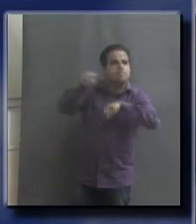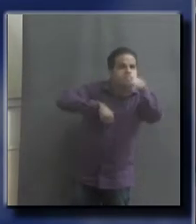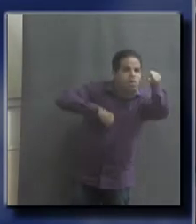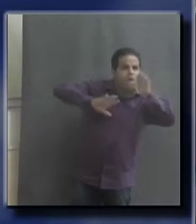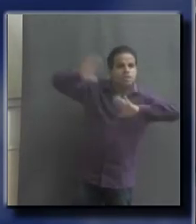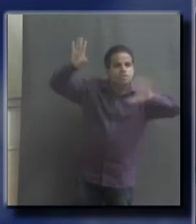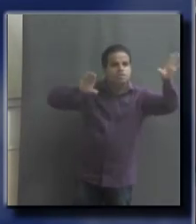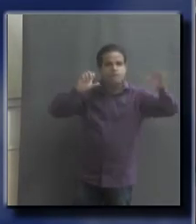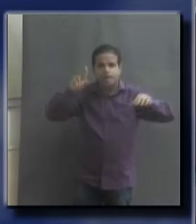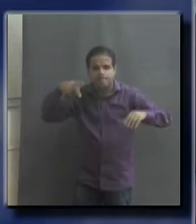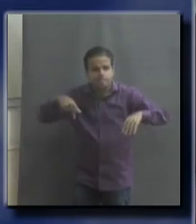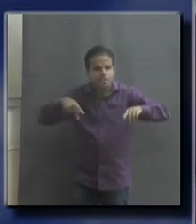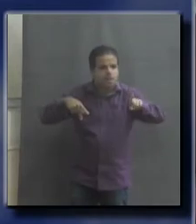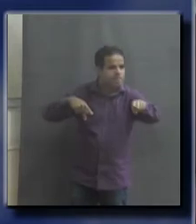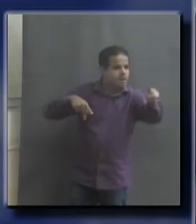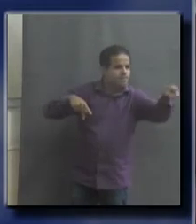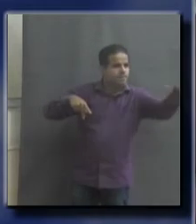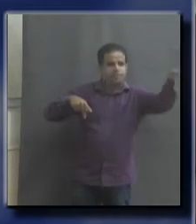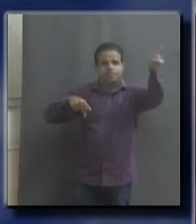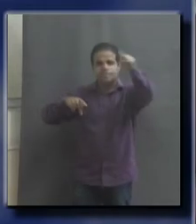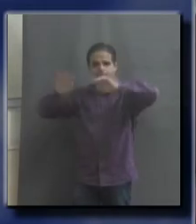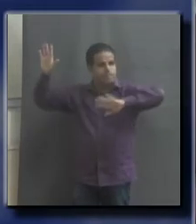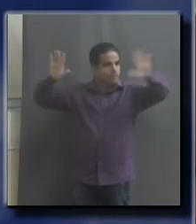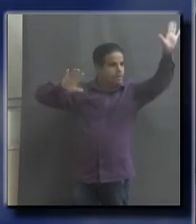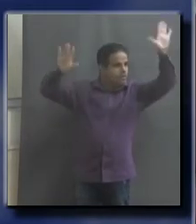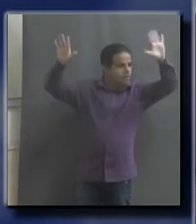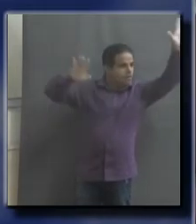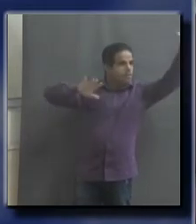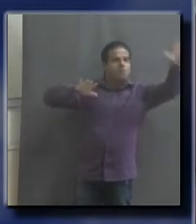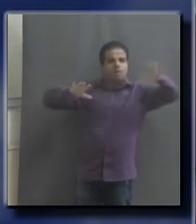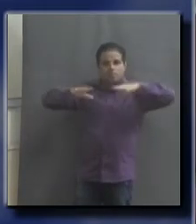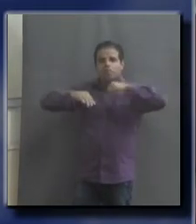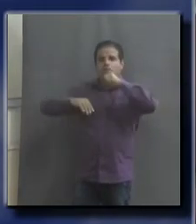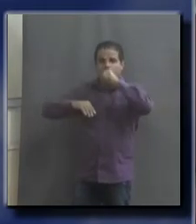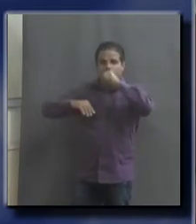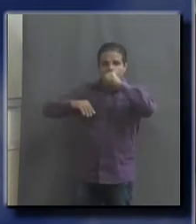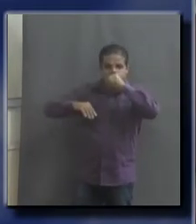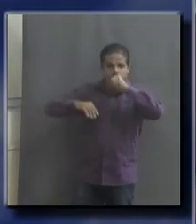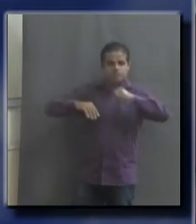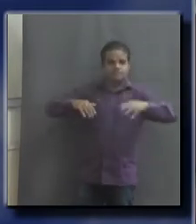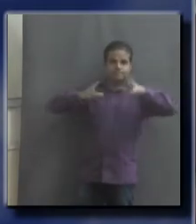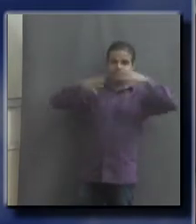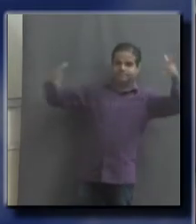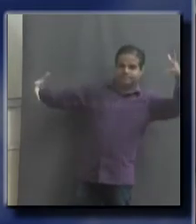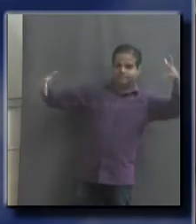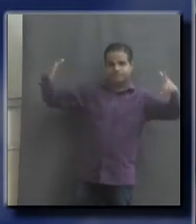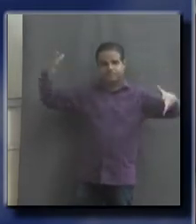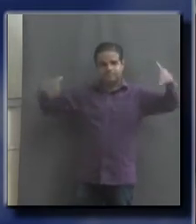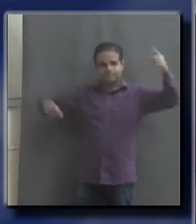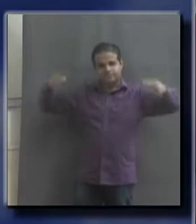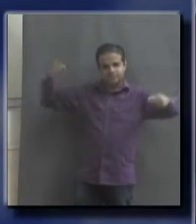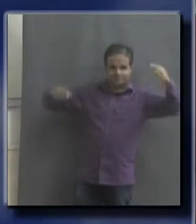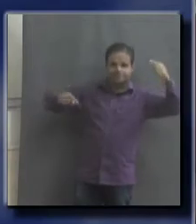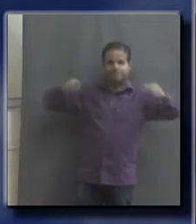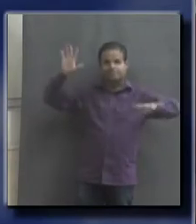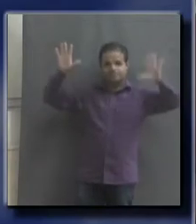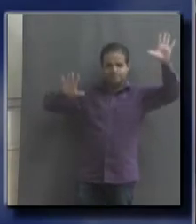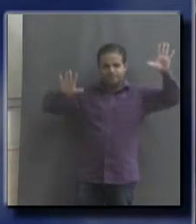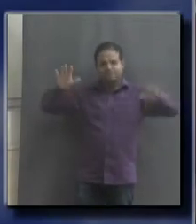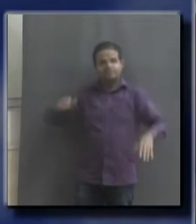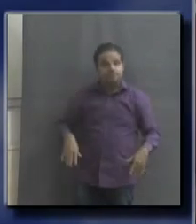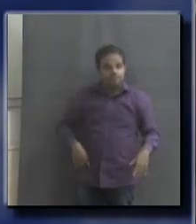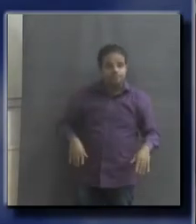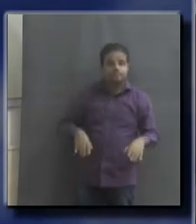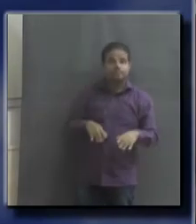já? CRP, carteirinha, blá, blá, blá. É verdade, eu tenho que levantar. É verdade, tem que levantar a mão. Tá,